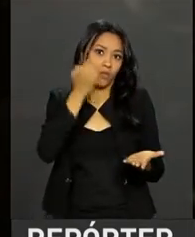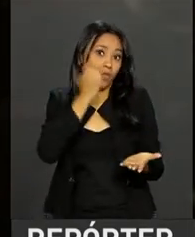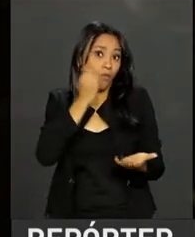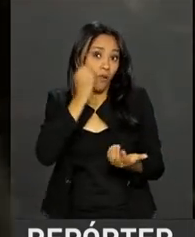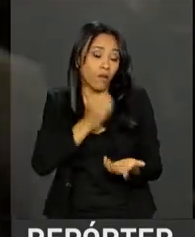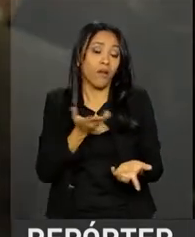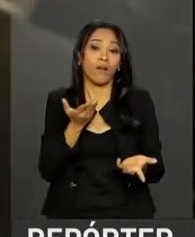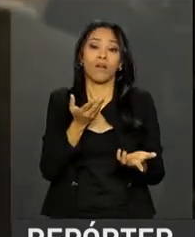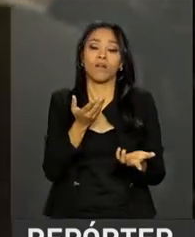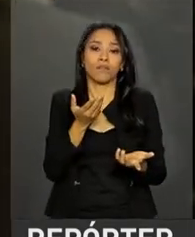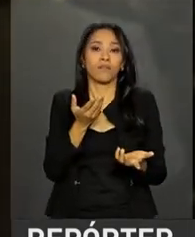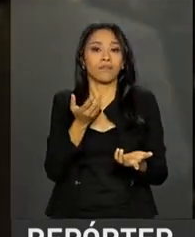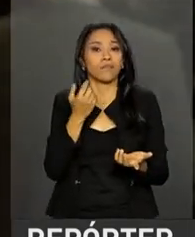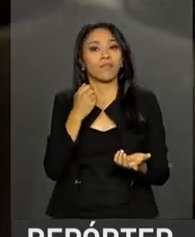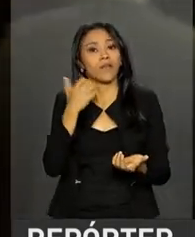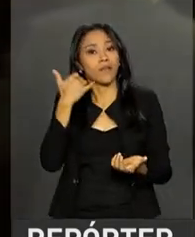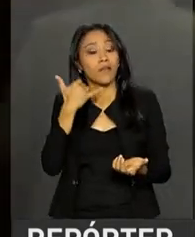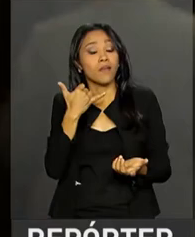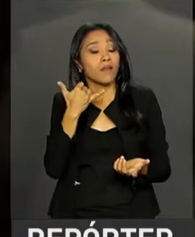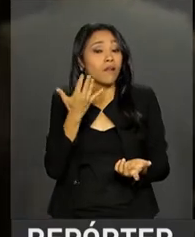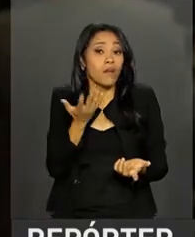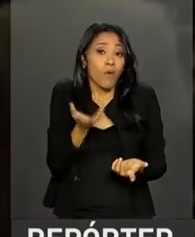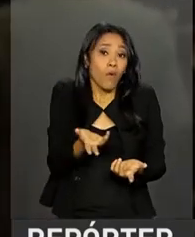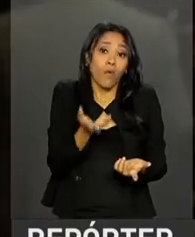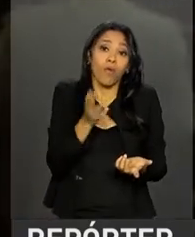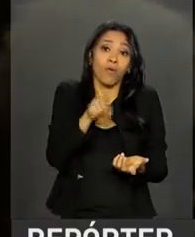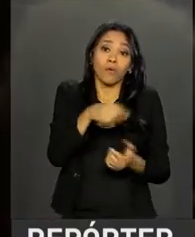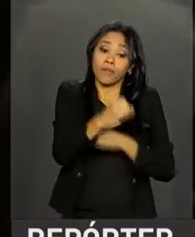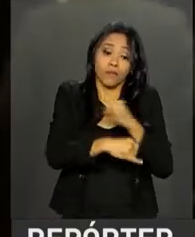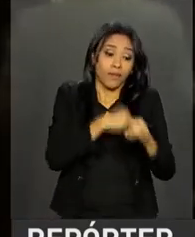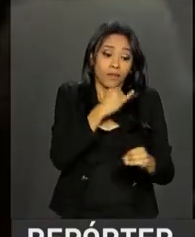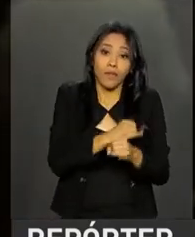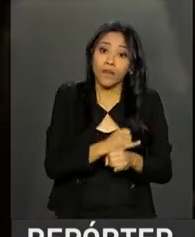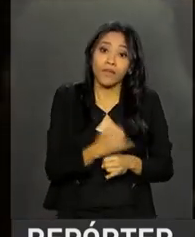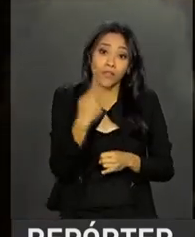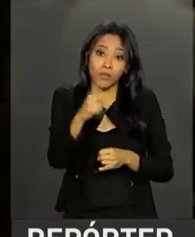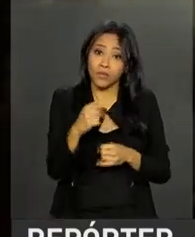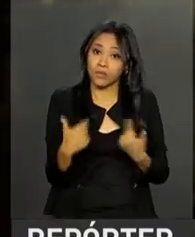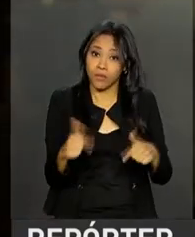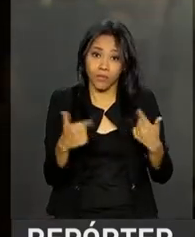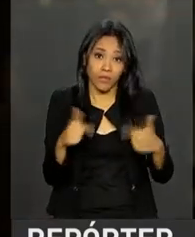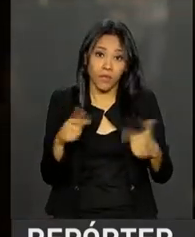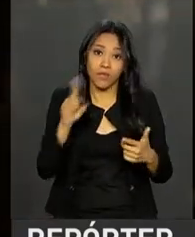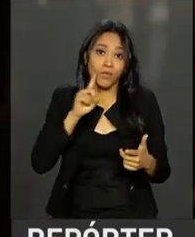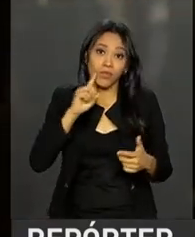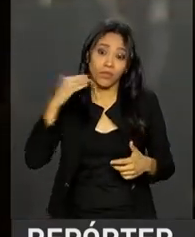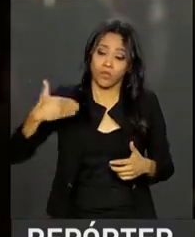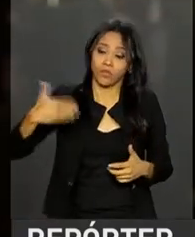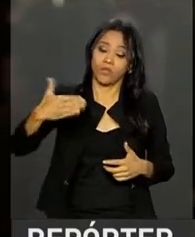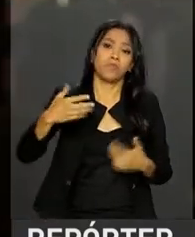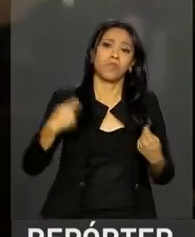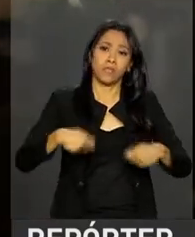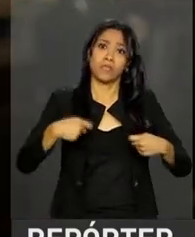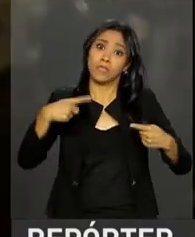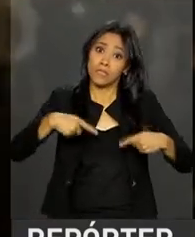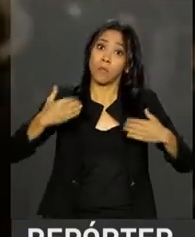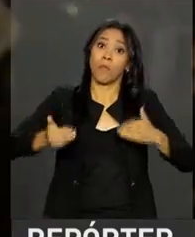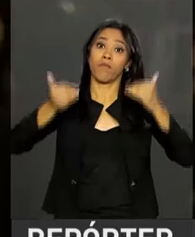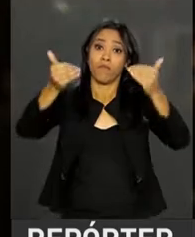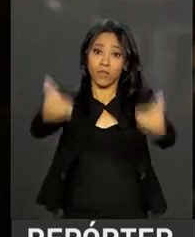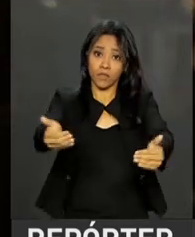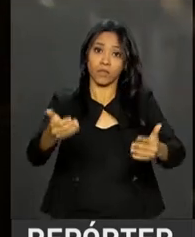celular, comunicação móvel, seja com a banda larga e a internet, com o seu serviço, com o seu dia a dia. E isso é um avanço. O